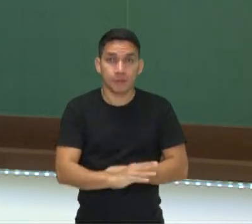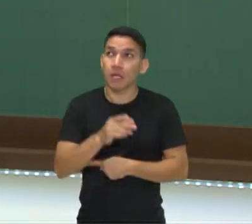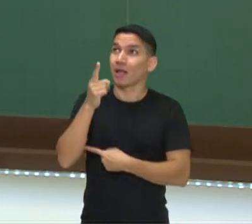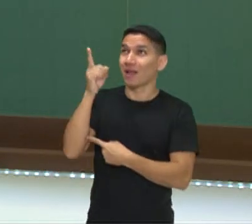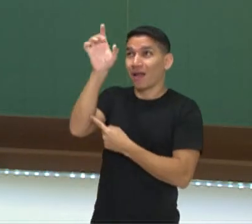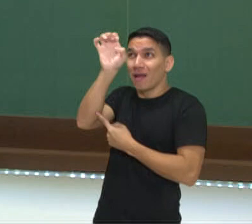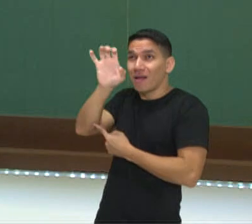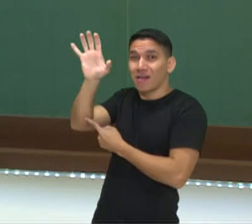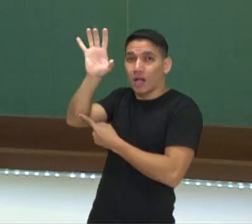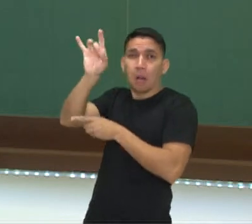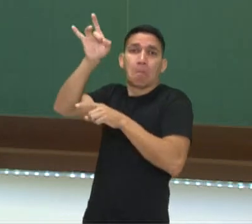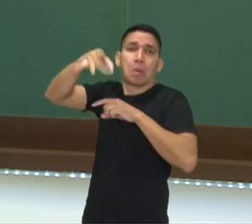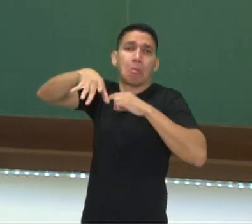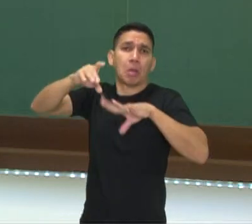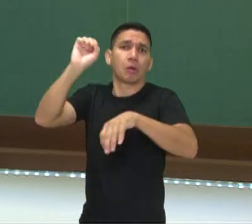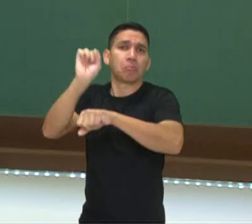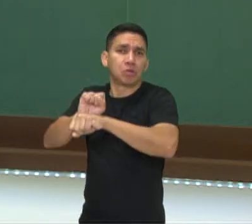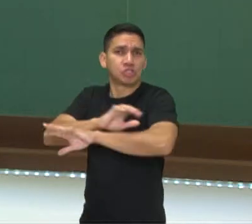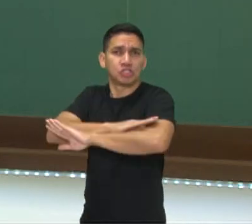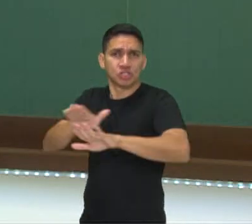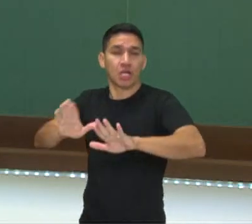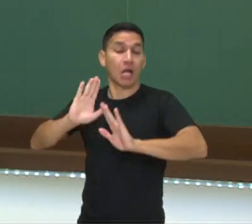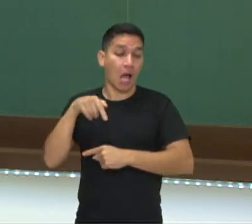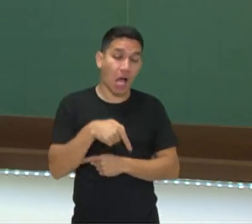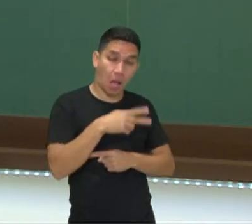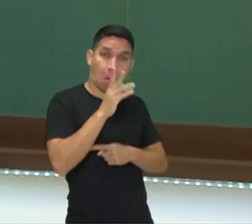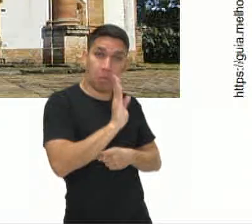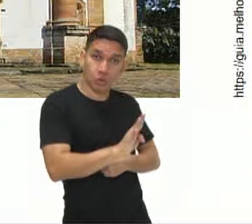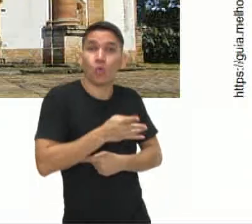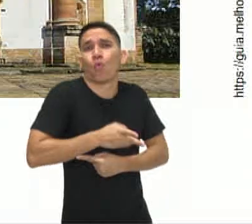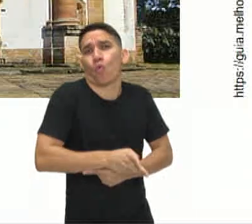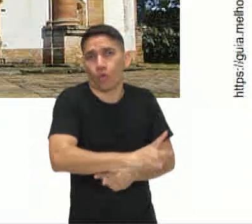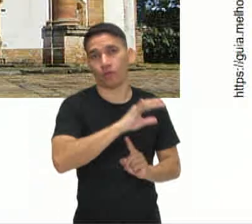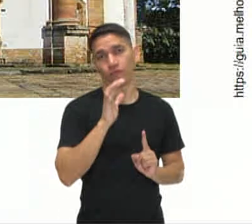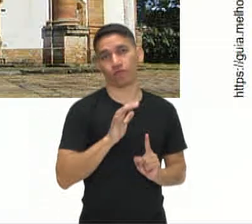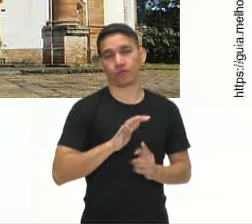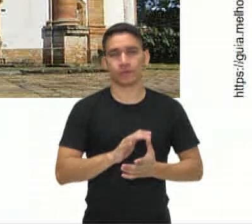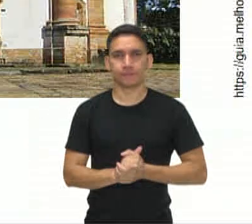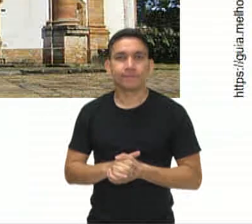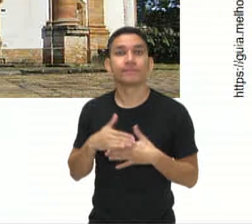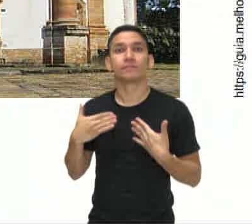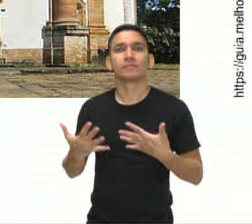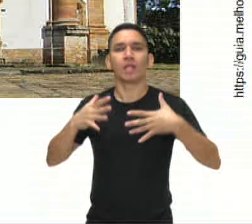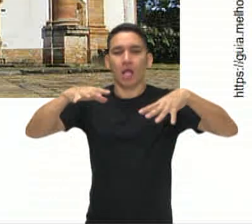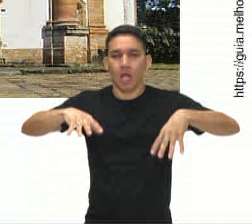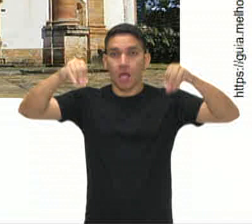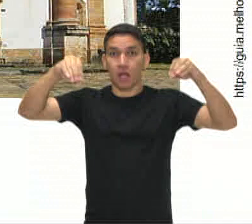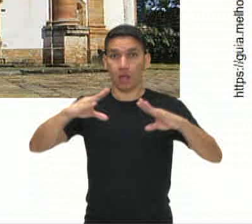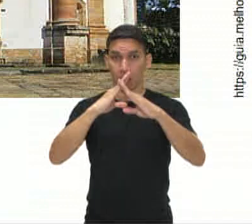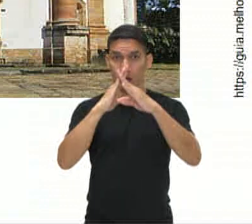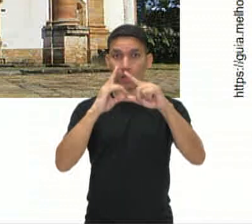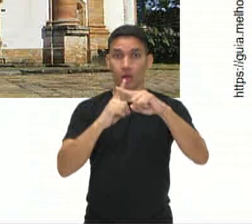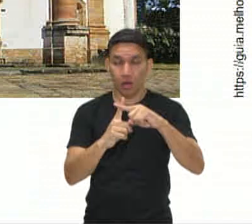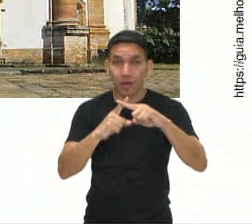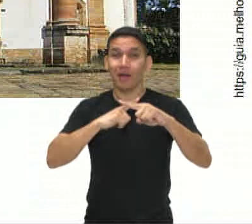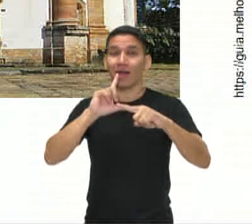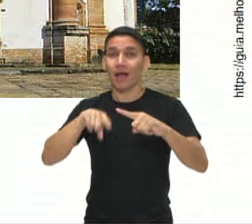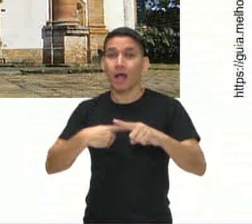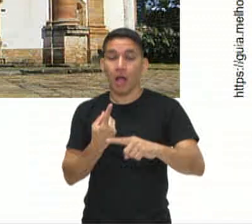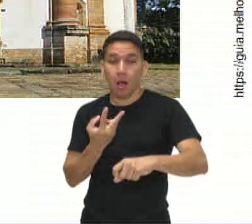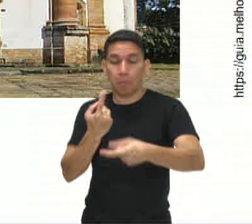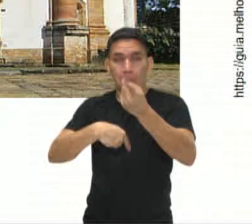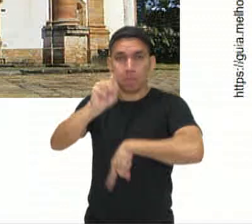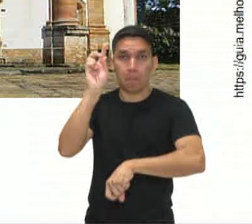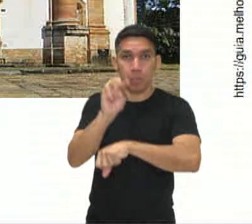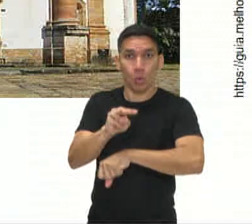já deixava de viver esse período, aqui no Brasil nós sofrimos bastante influência. A igreja foi tombada pelo Instituto do Patrimônio Histórico e